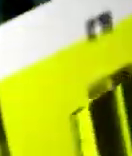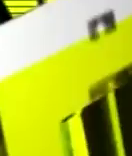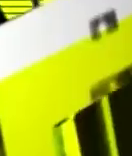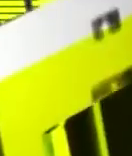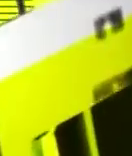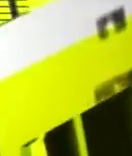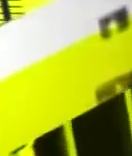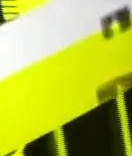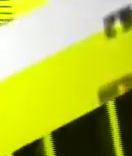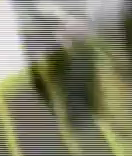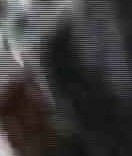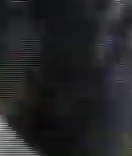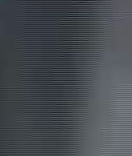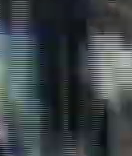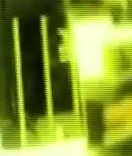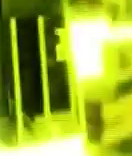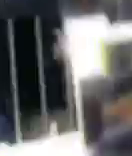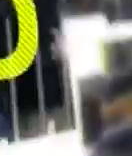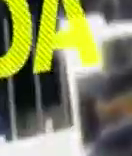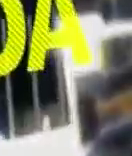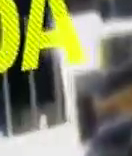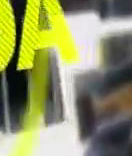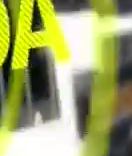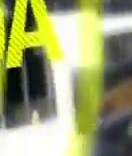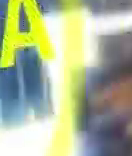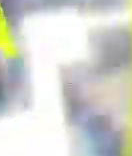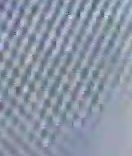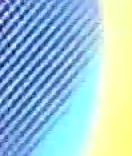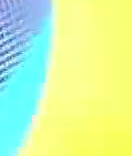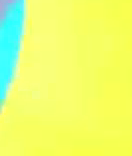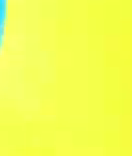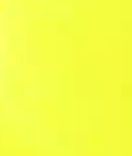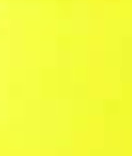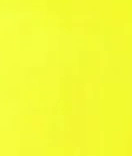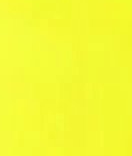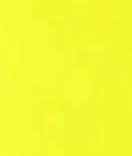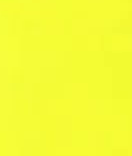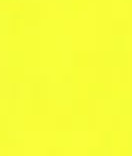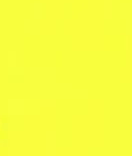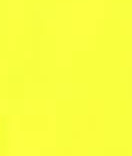Um segundo encaminhamento. Ministério de Santos, no meu estado de São Paulo.